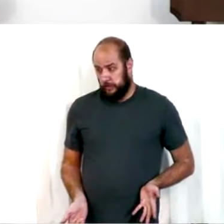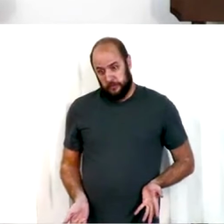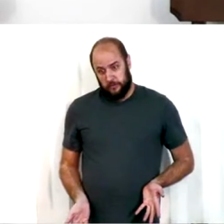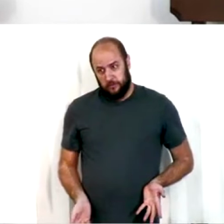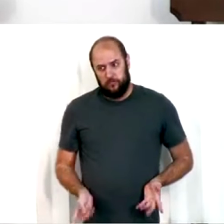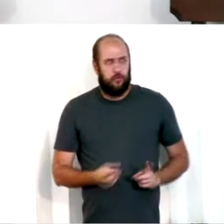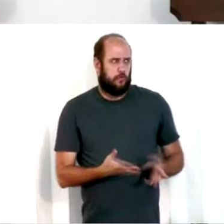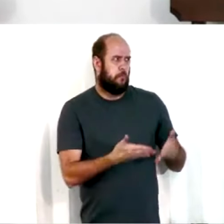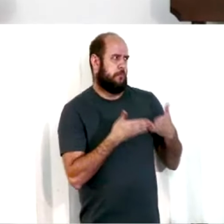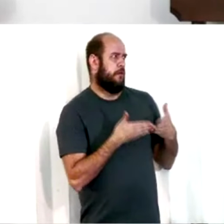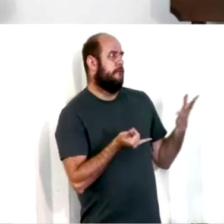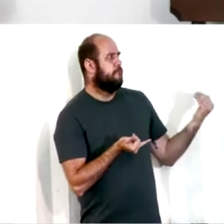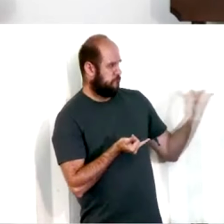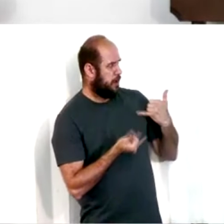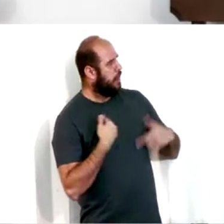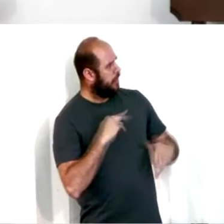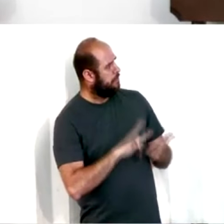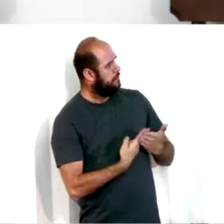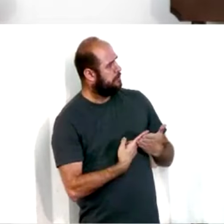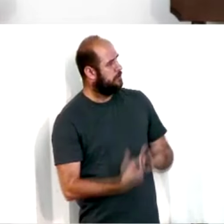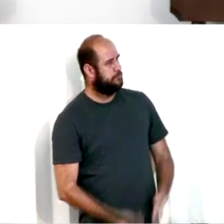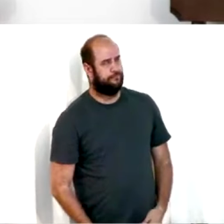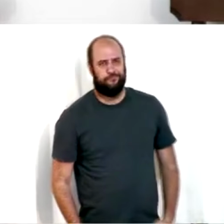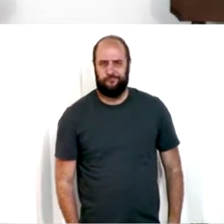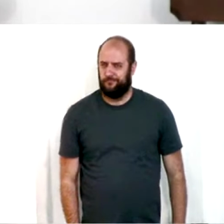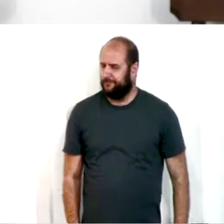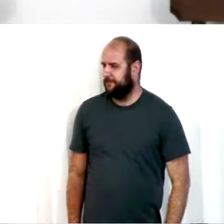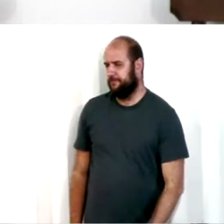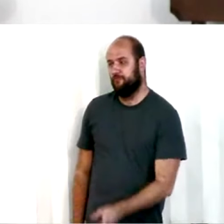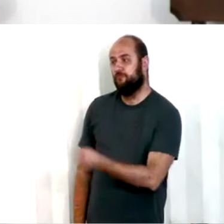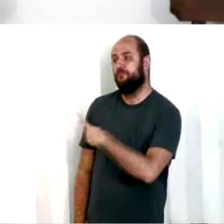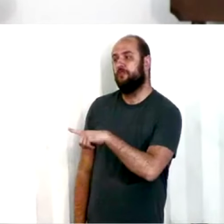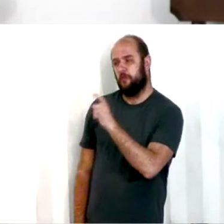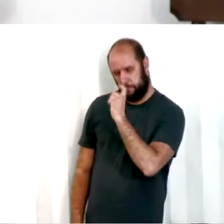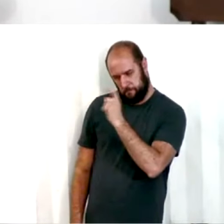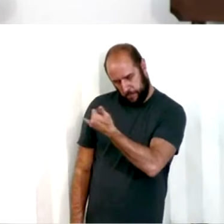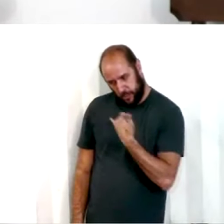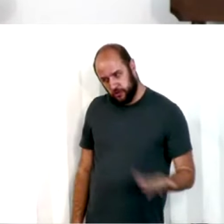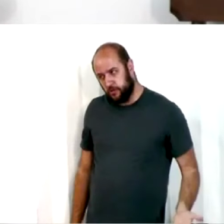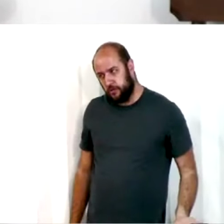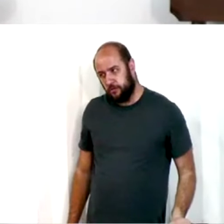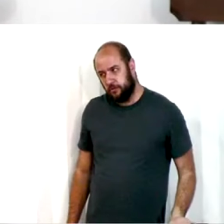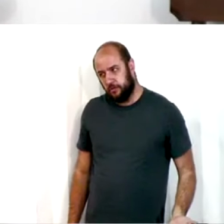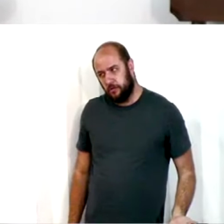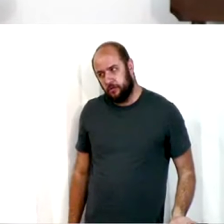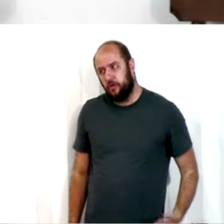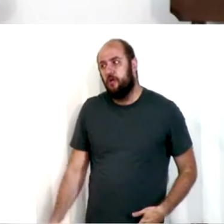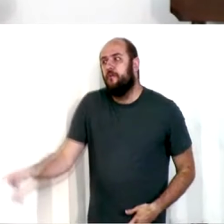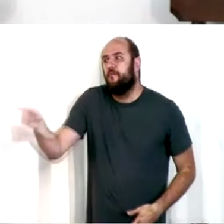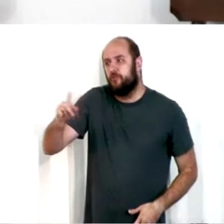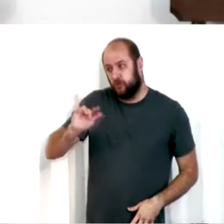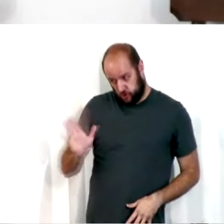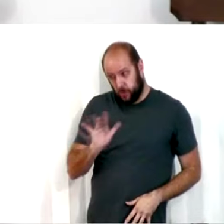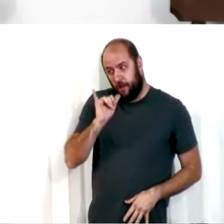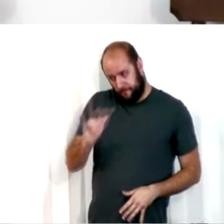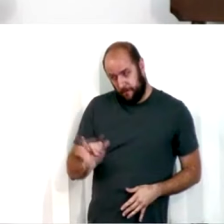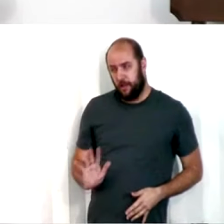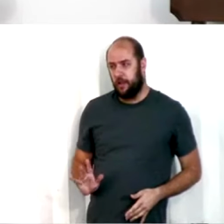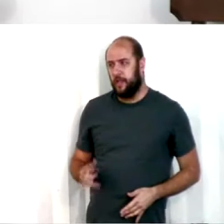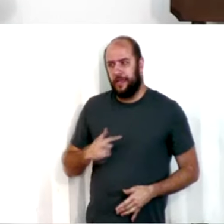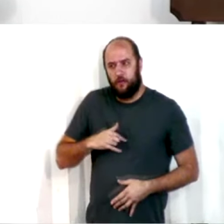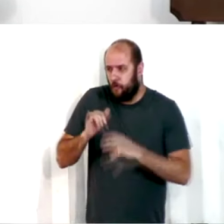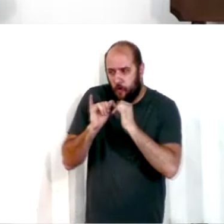Não, rei, conta que a gente interpreta. O rei está dizendo, vocês estão querendo me enrolar. Vocês já entenderam o que eu falei. Eu não